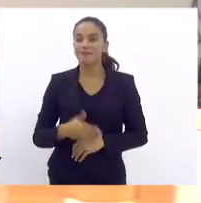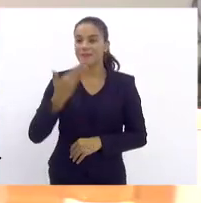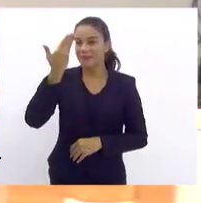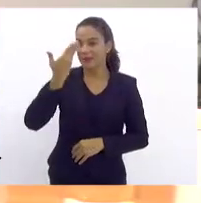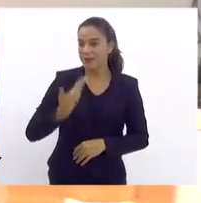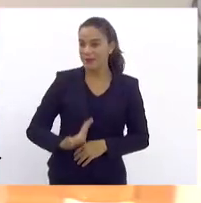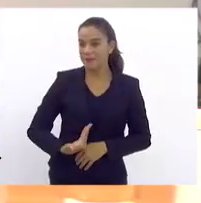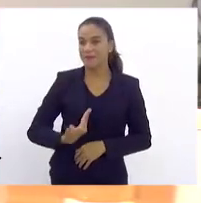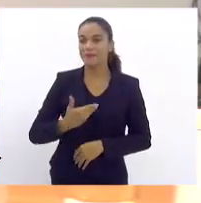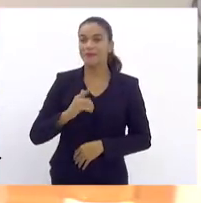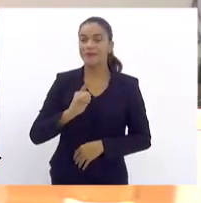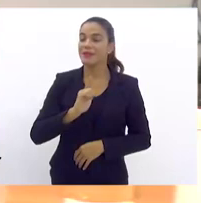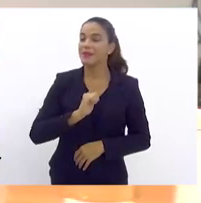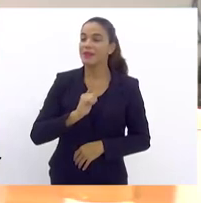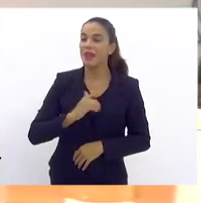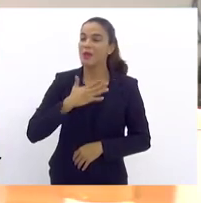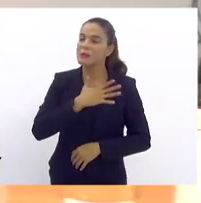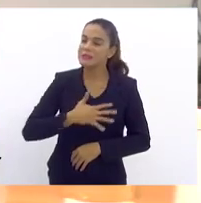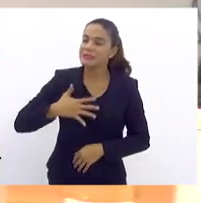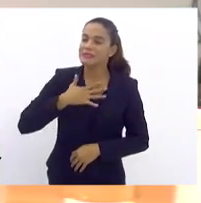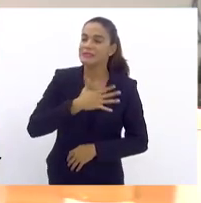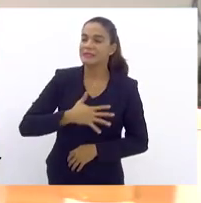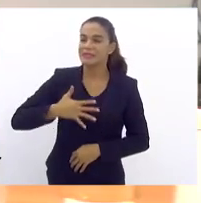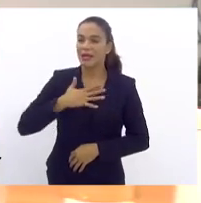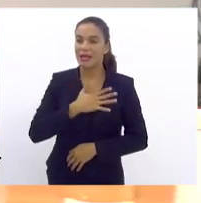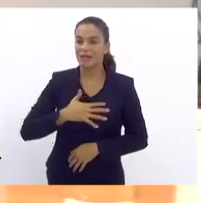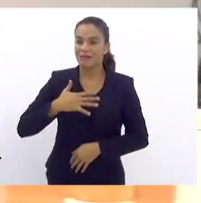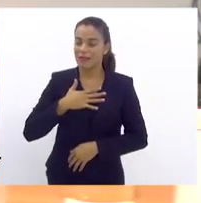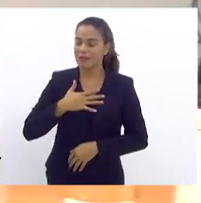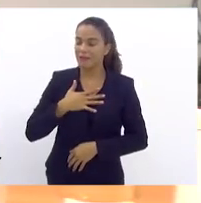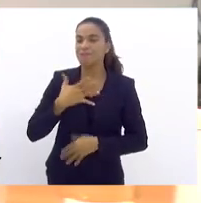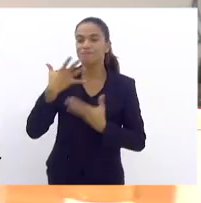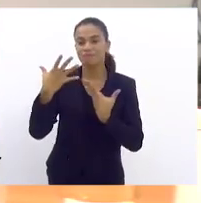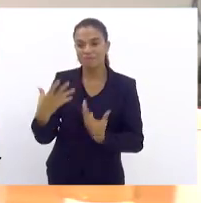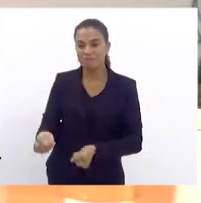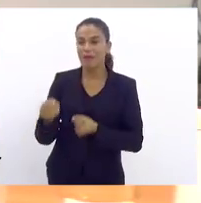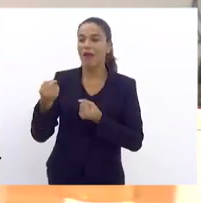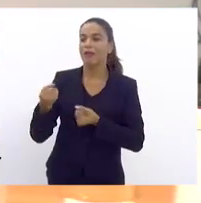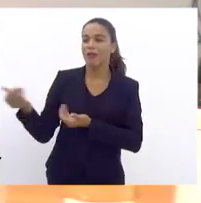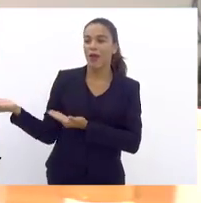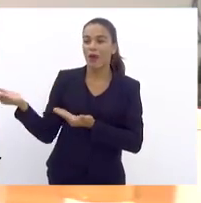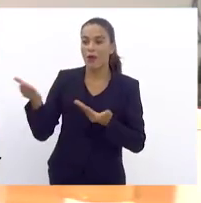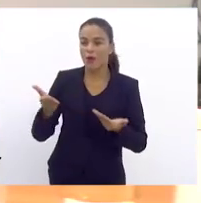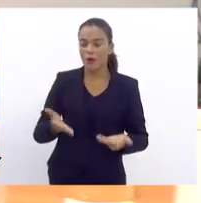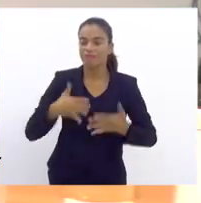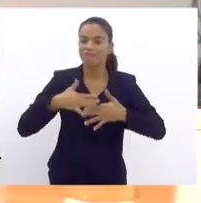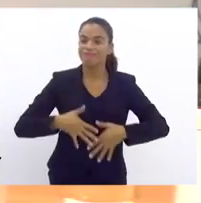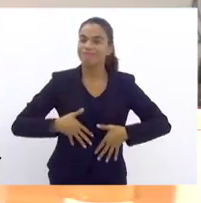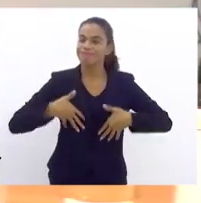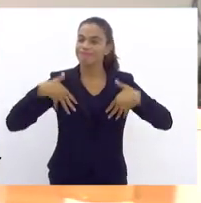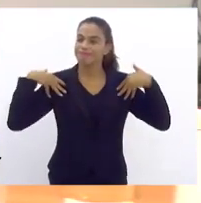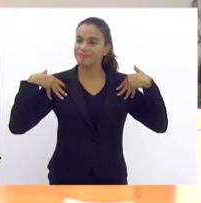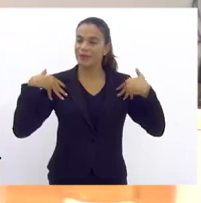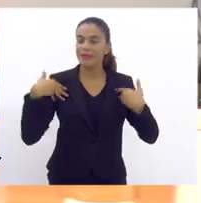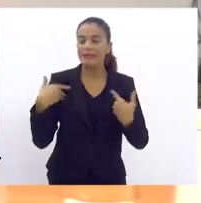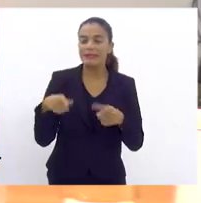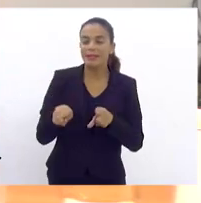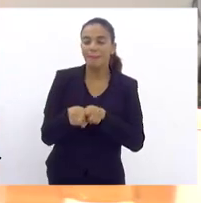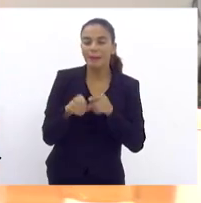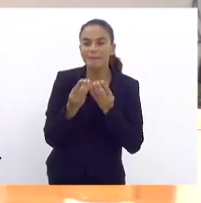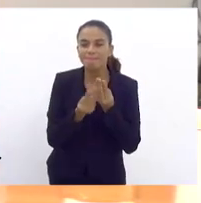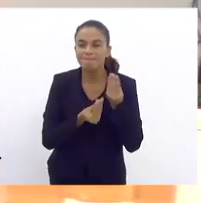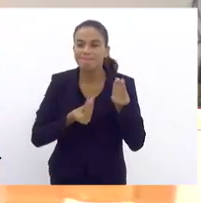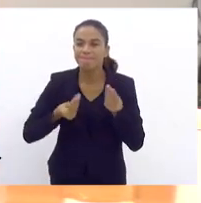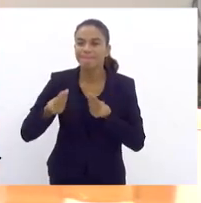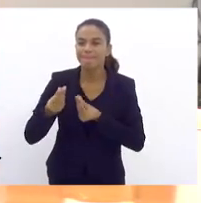tenho a grata satisfação de atender esse convite que para mim foi muito honroso muito delicado